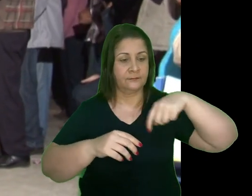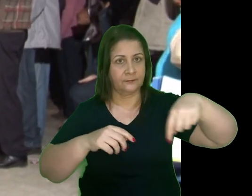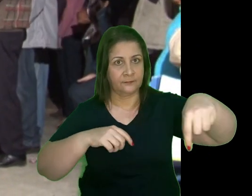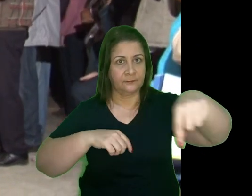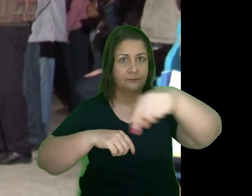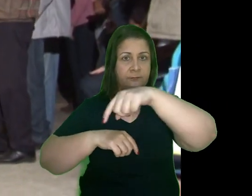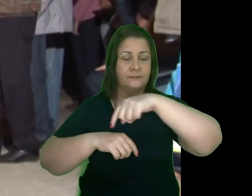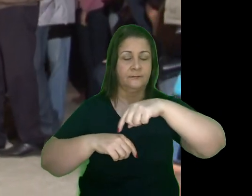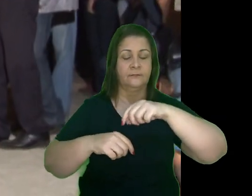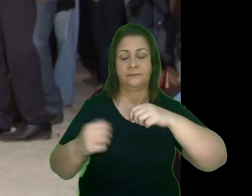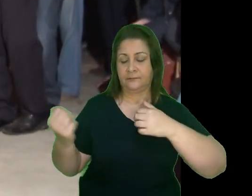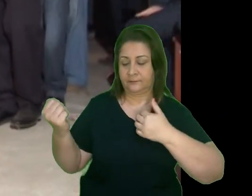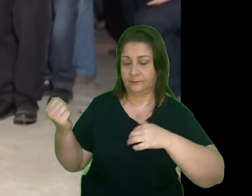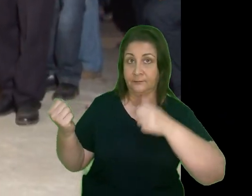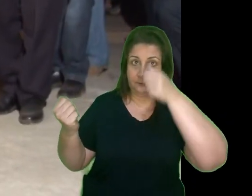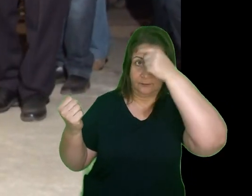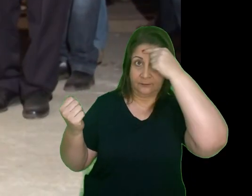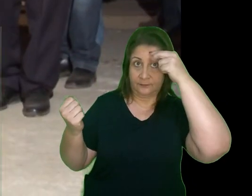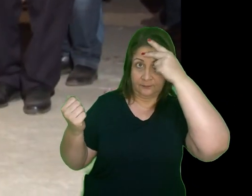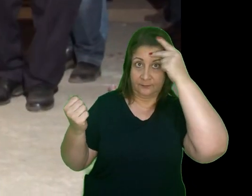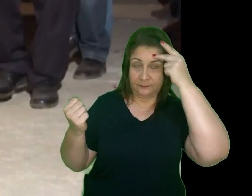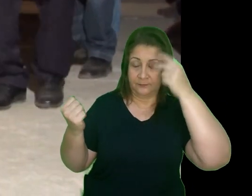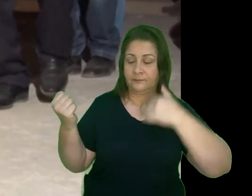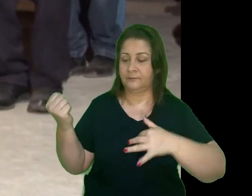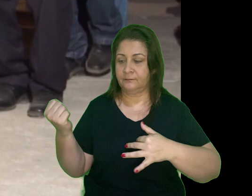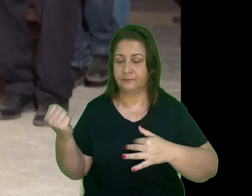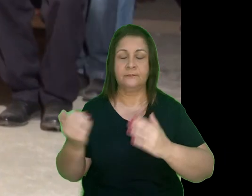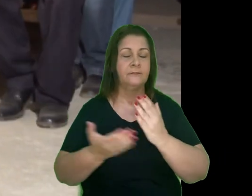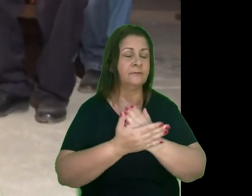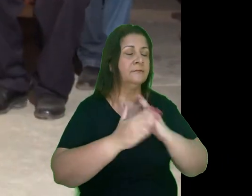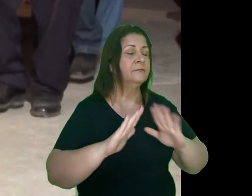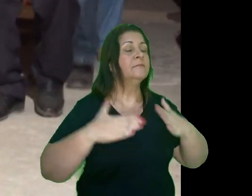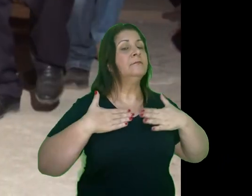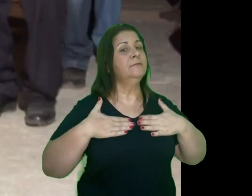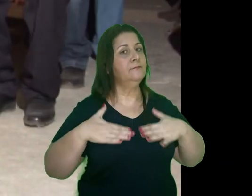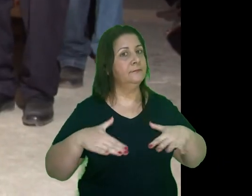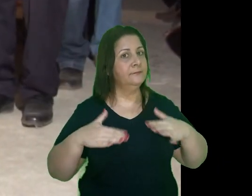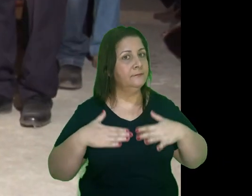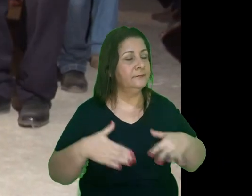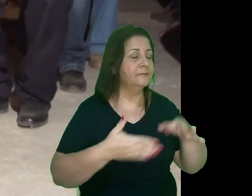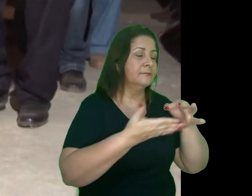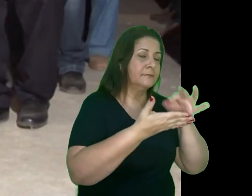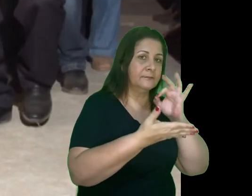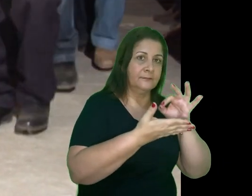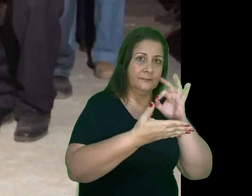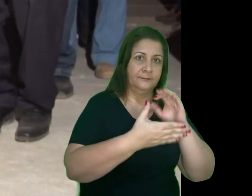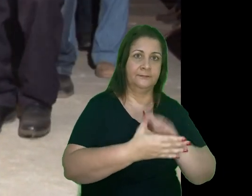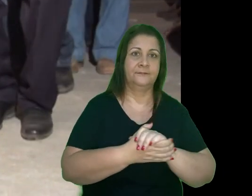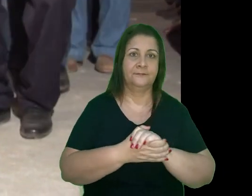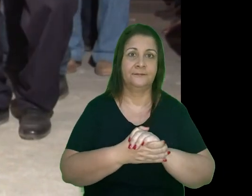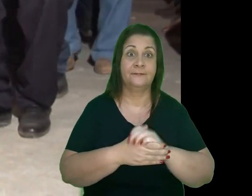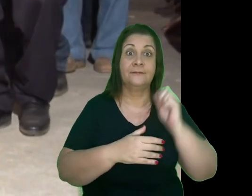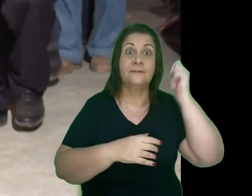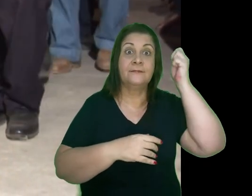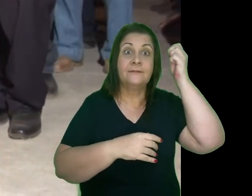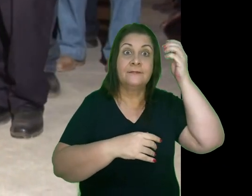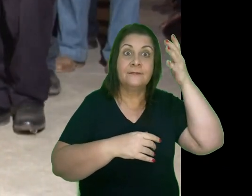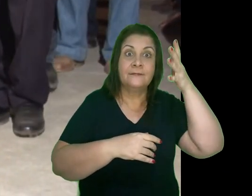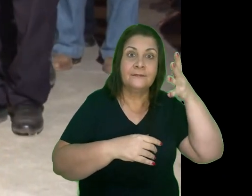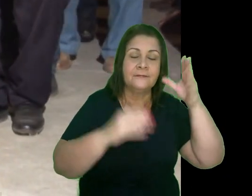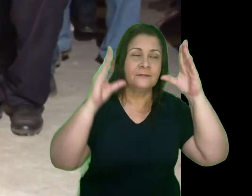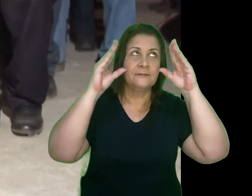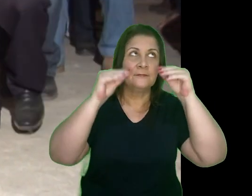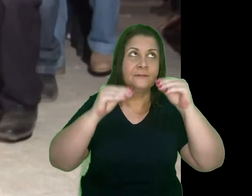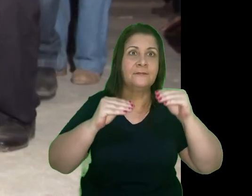Entre as voltas, acontece troca de violeiros, um café e uma parada para descanso. Com todas as voltas, a dança dura